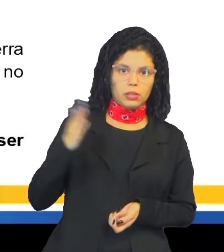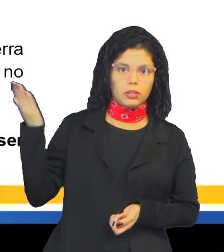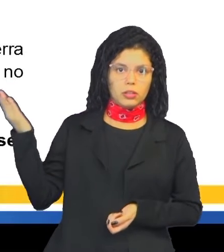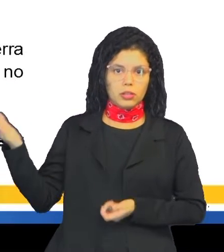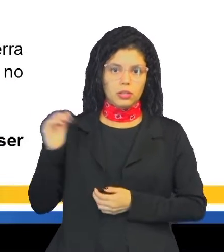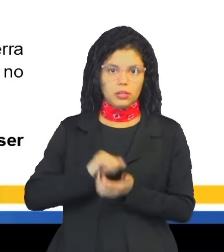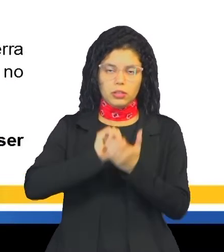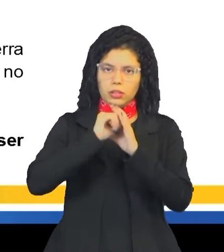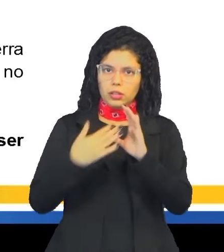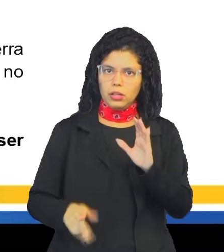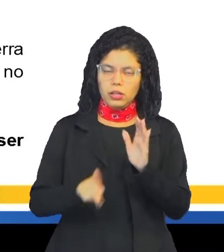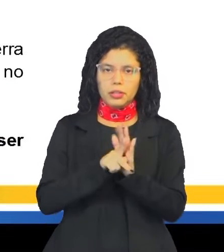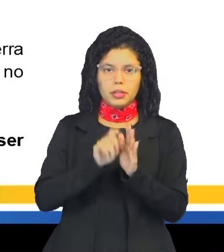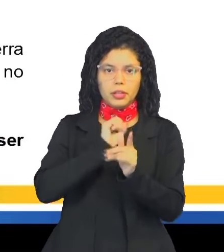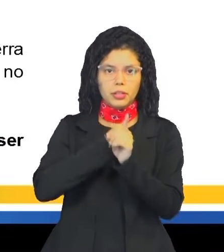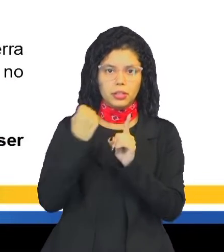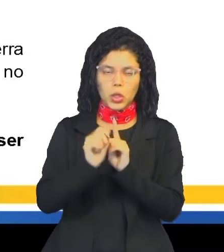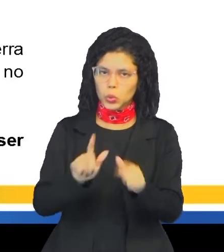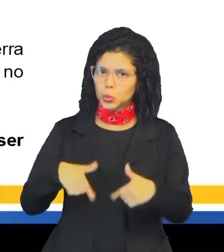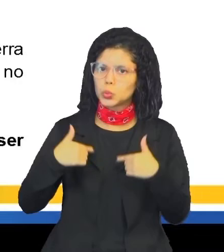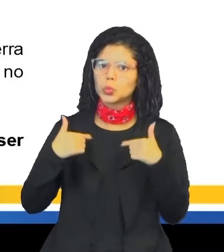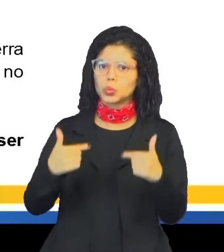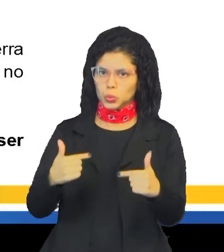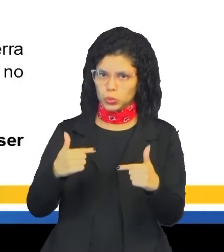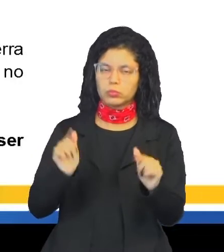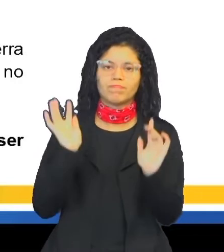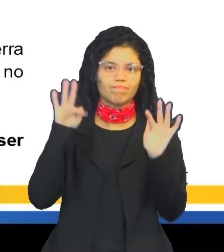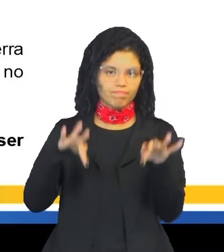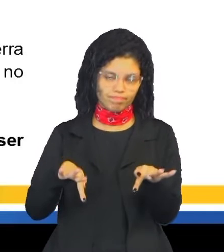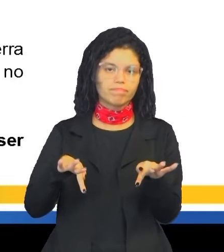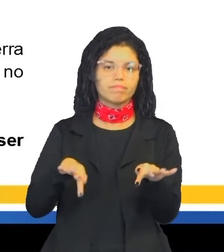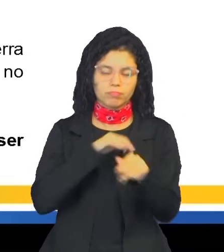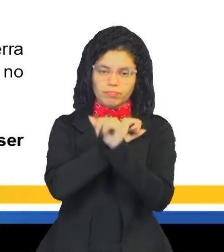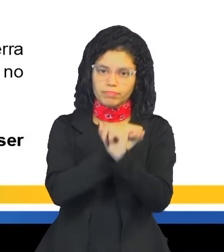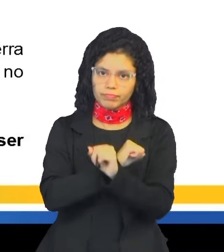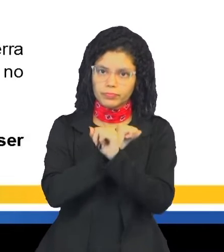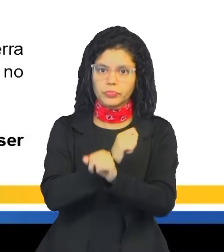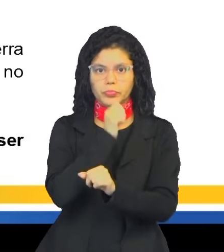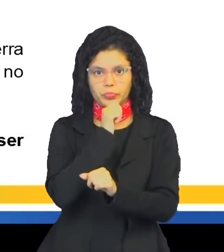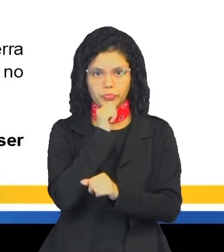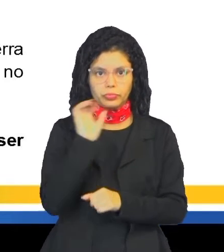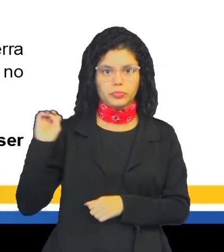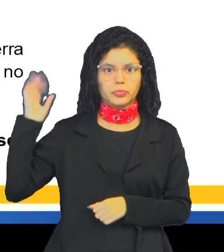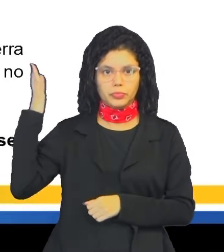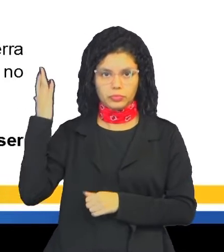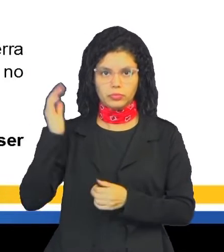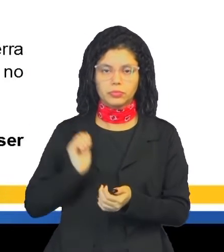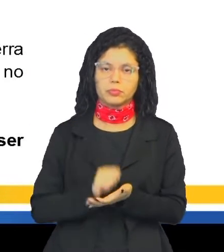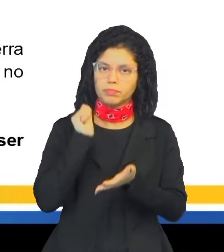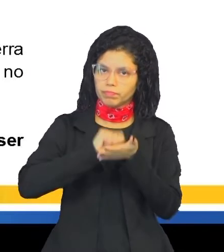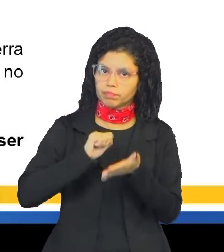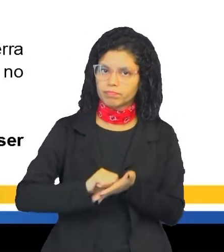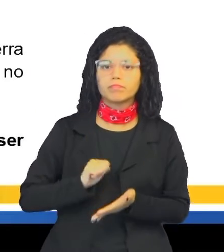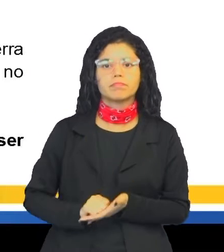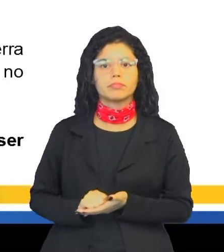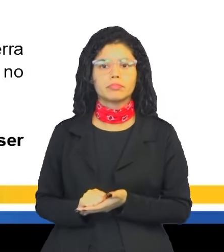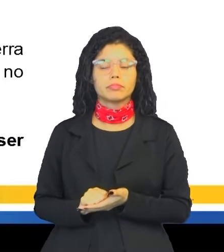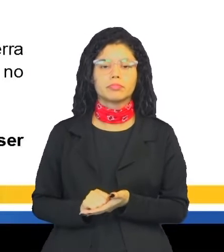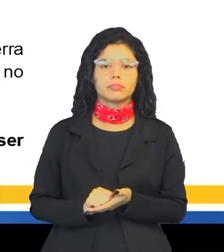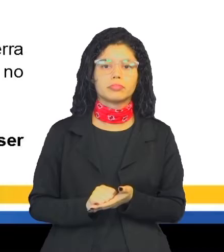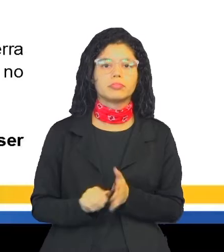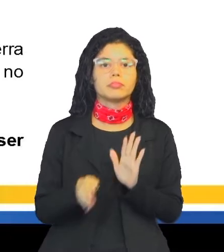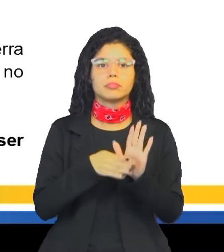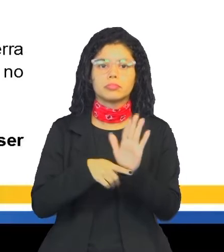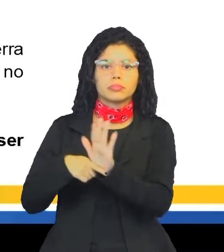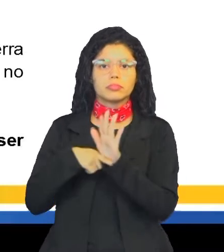movimento de caráter social que lutou pelo fim da escravidão, né, e atuou de maneira escrita, né, através de